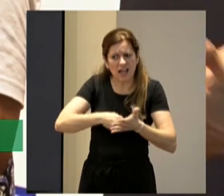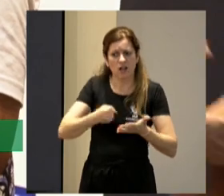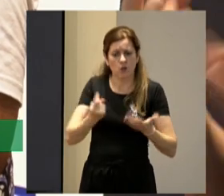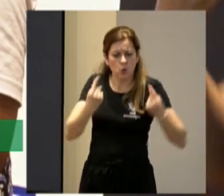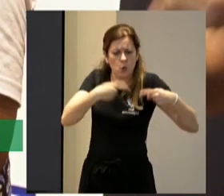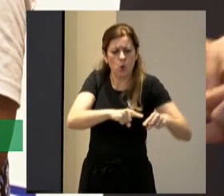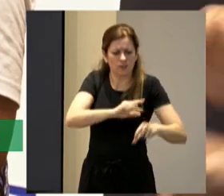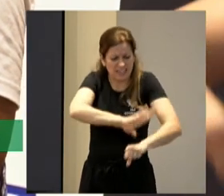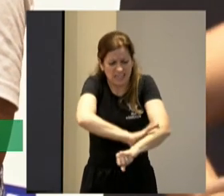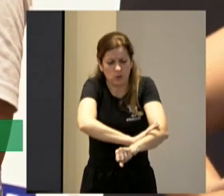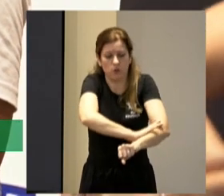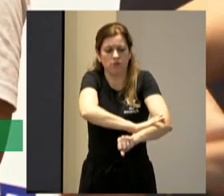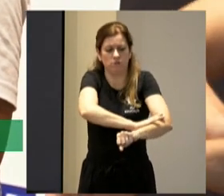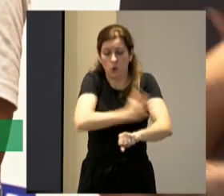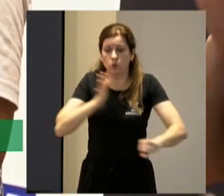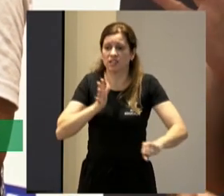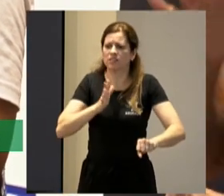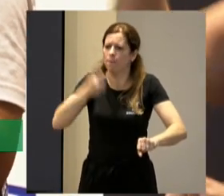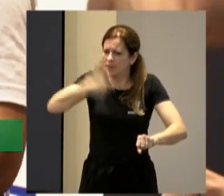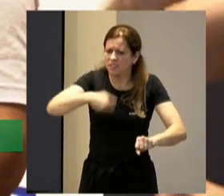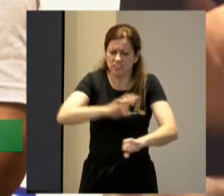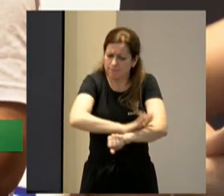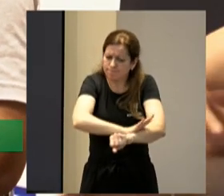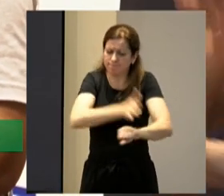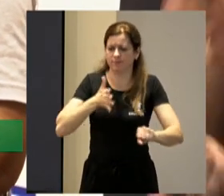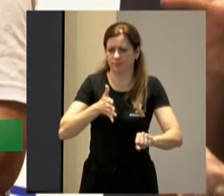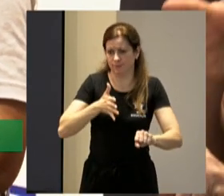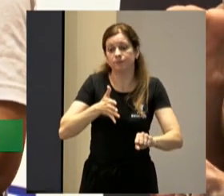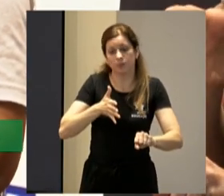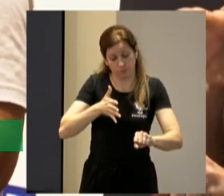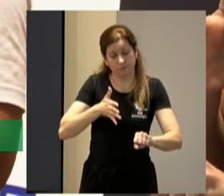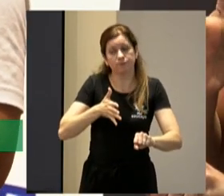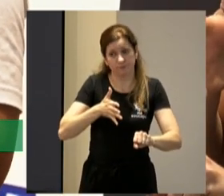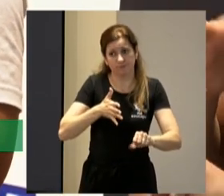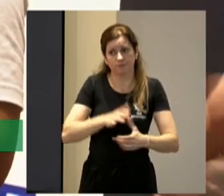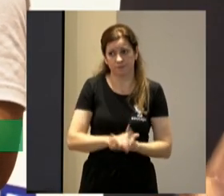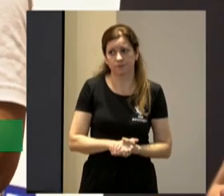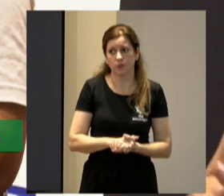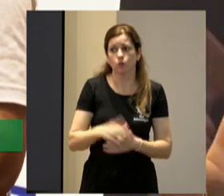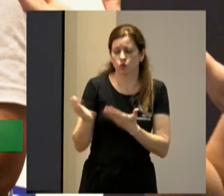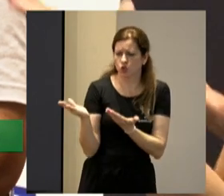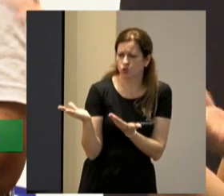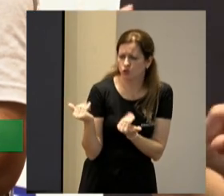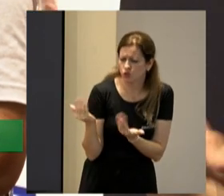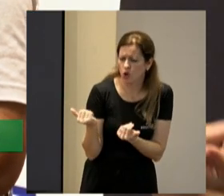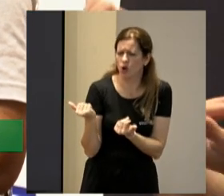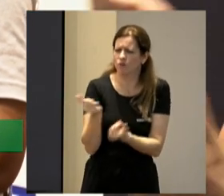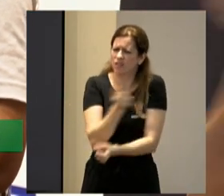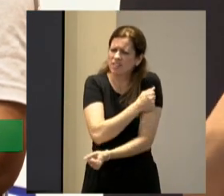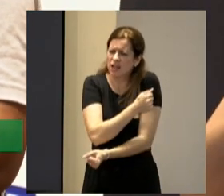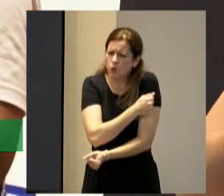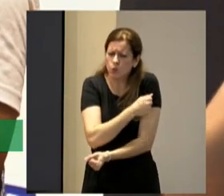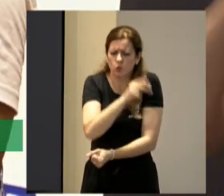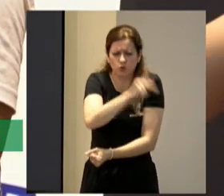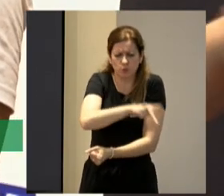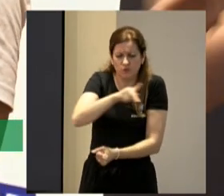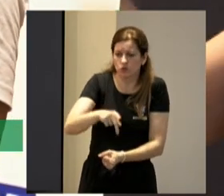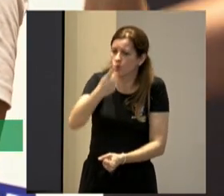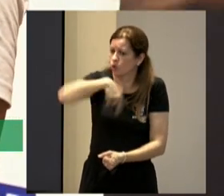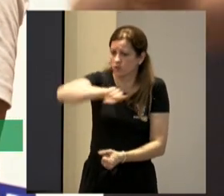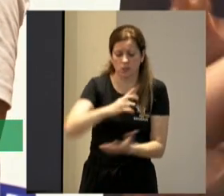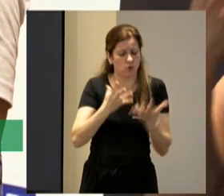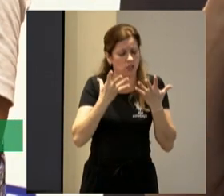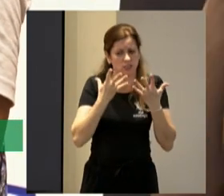não aceitaremos comportamentos violentos contra a nossa criança, a nossa juventude, os nossos professores. Não